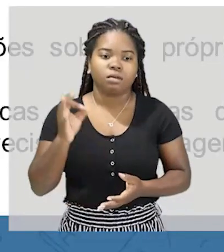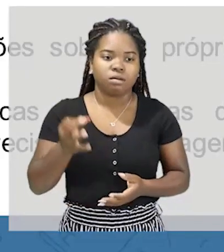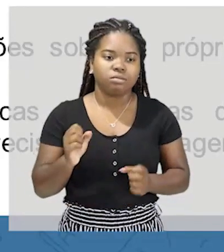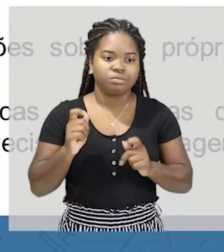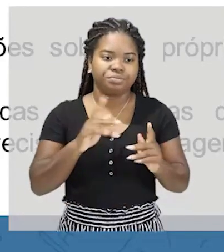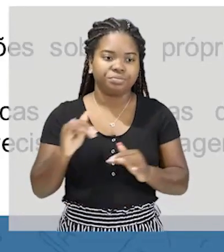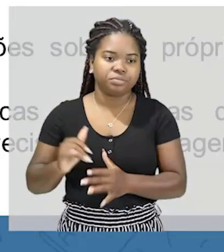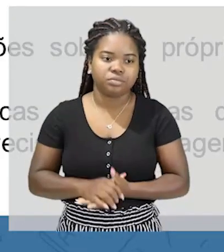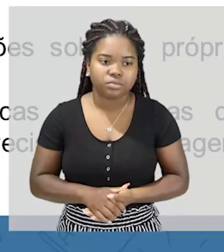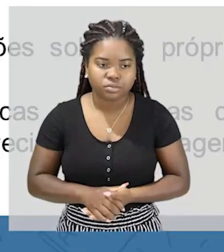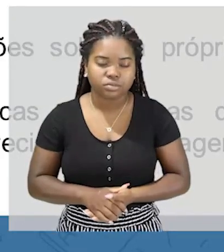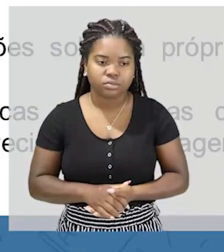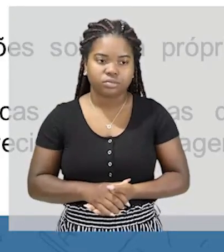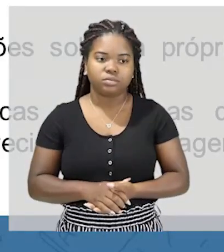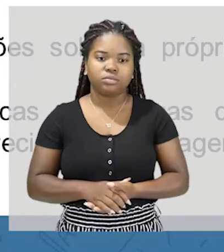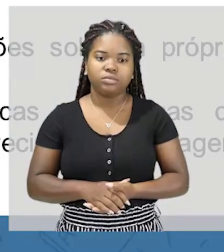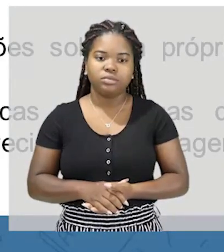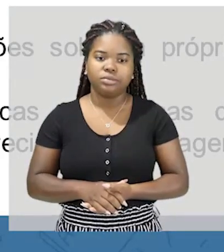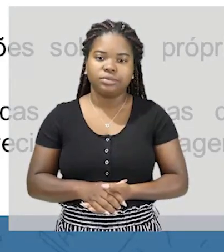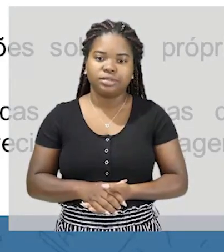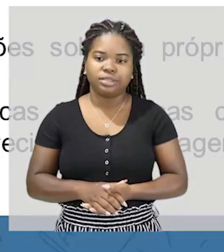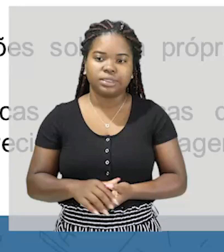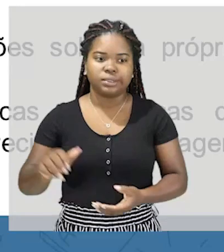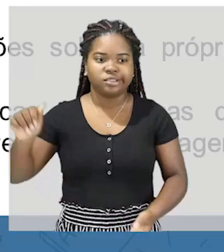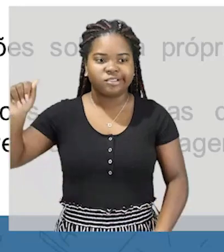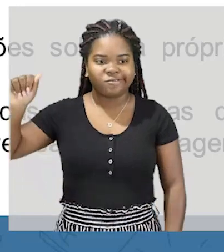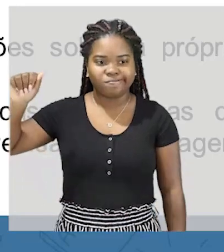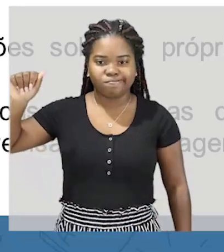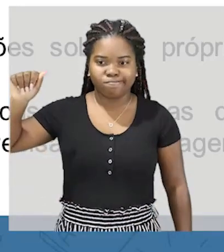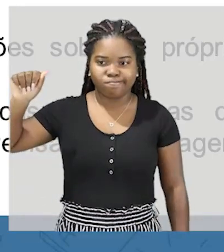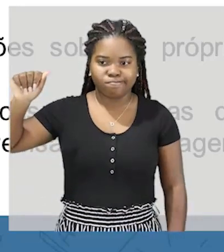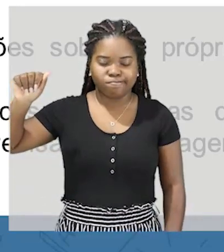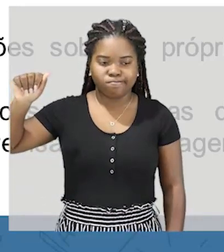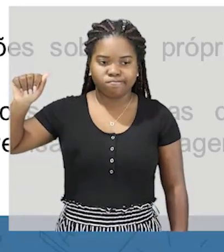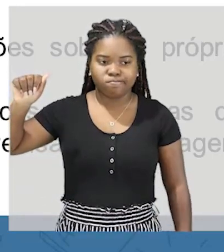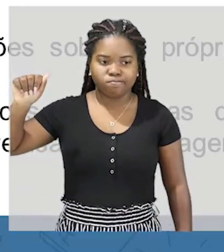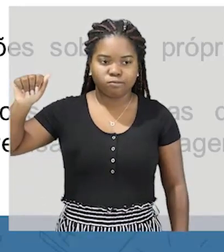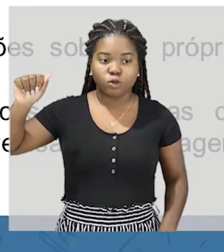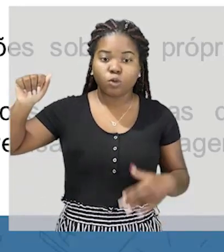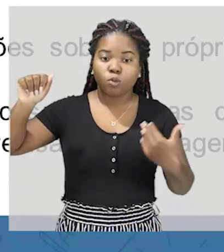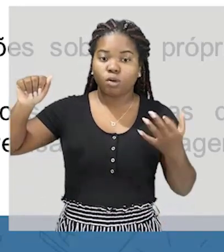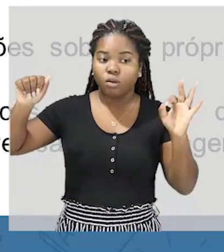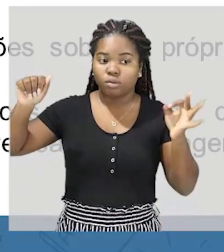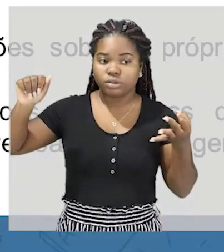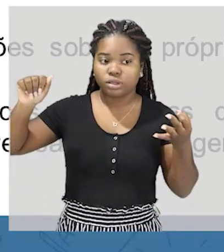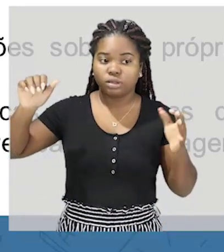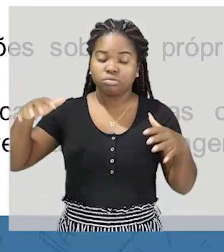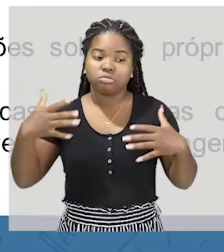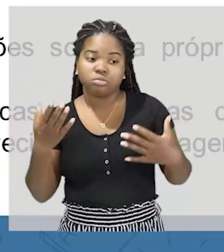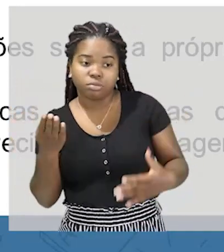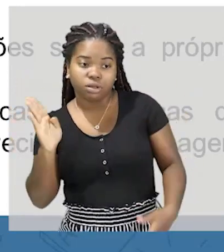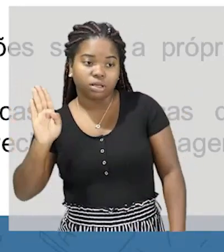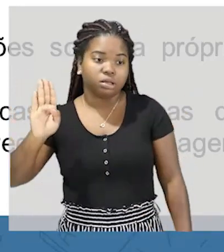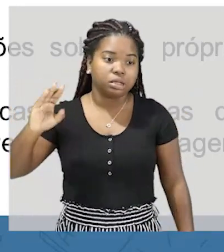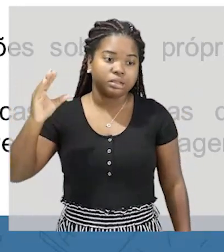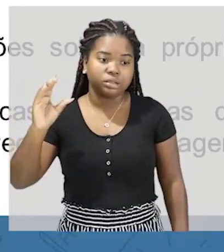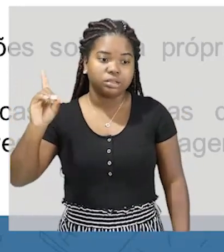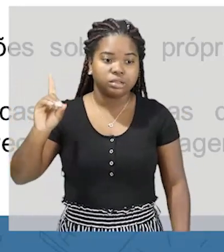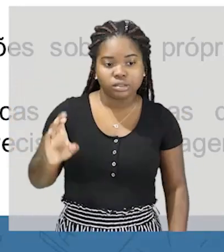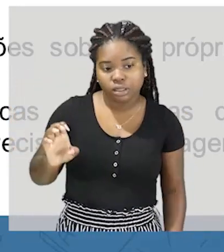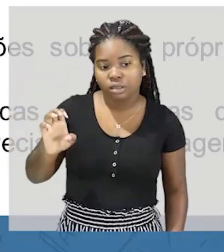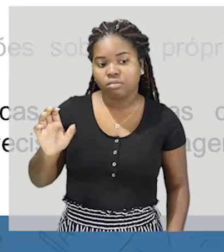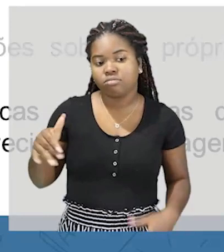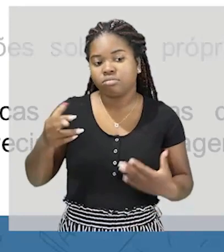nesse caso, a leitura visual de imagens envolve uma contemplação ativa em diálogo com a arte ou não. Na verdade, para ler